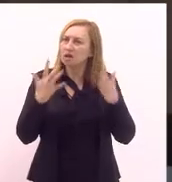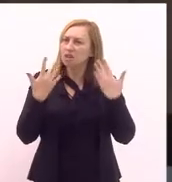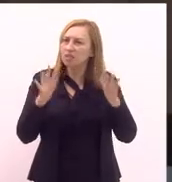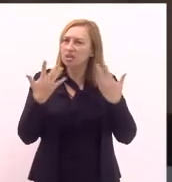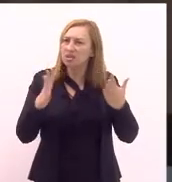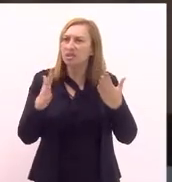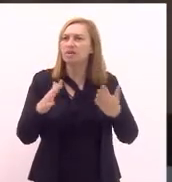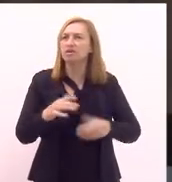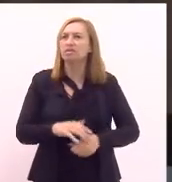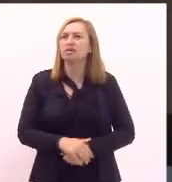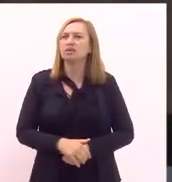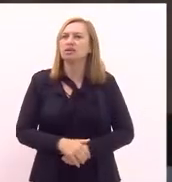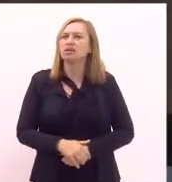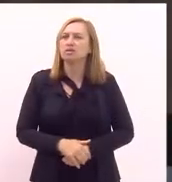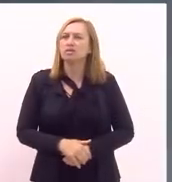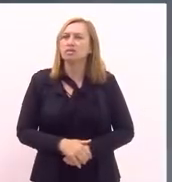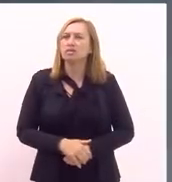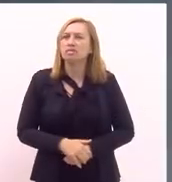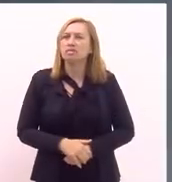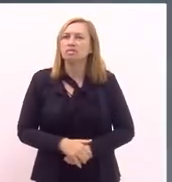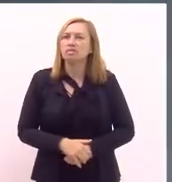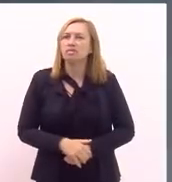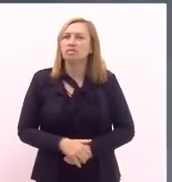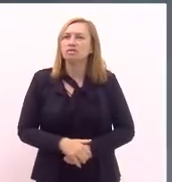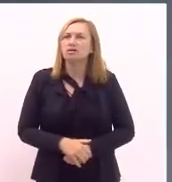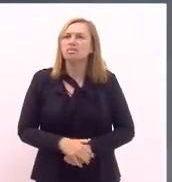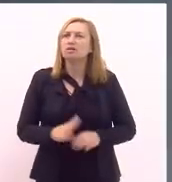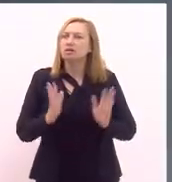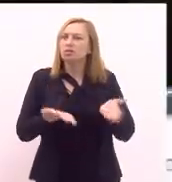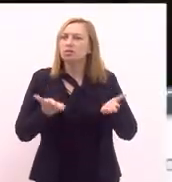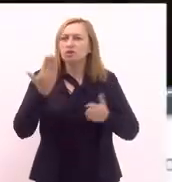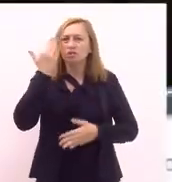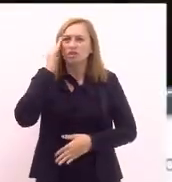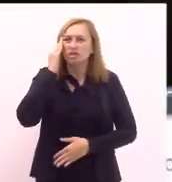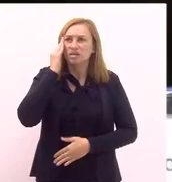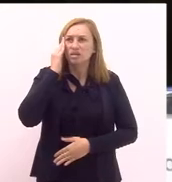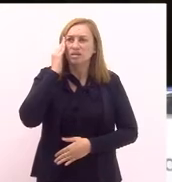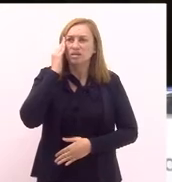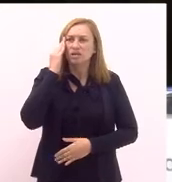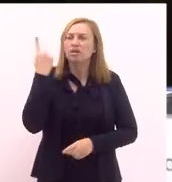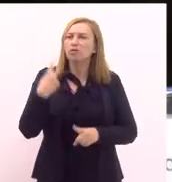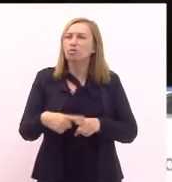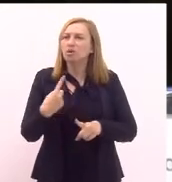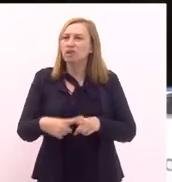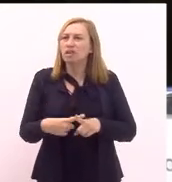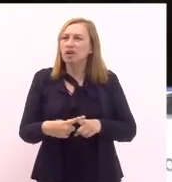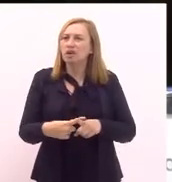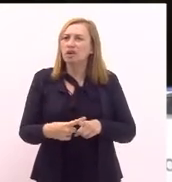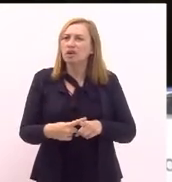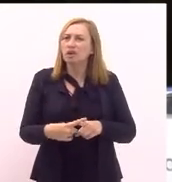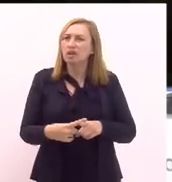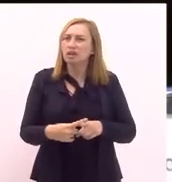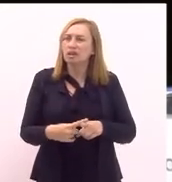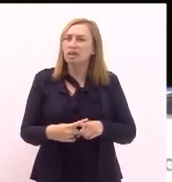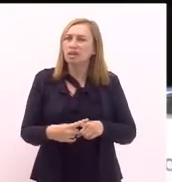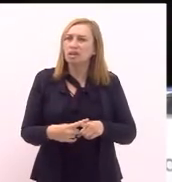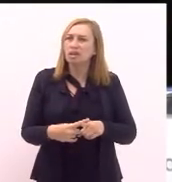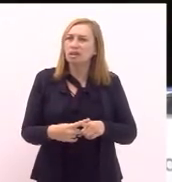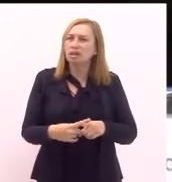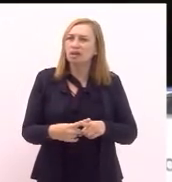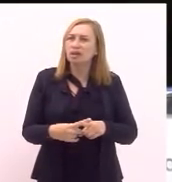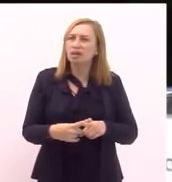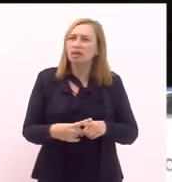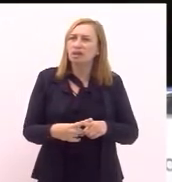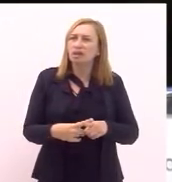Isto é e hoje entendi porque que a bateria foi proibida em Campos